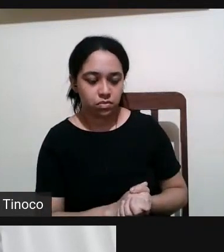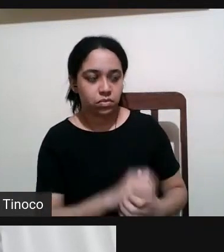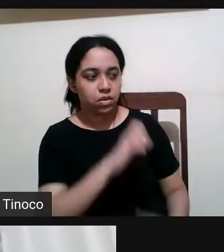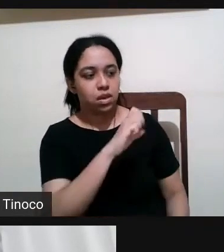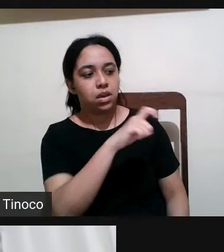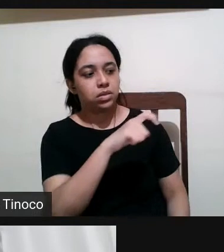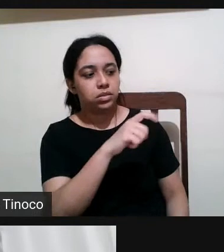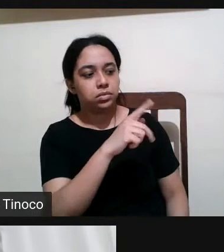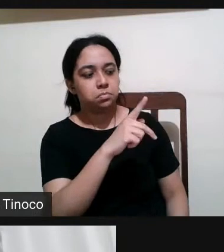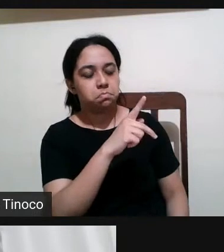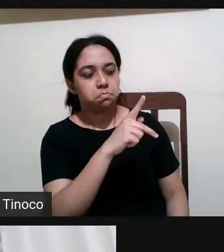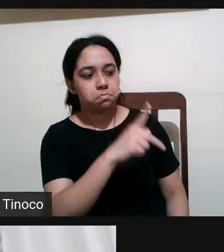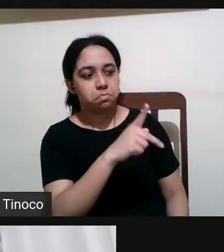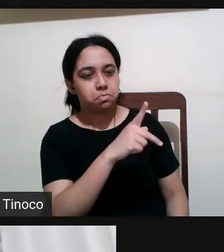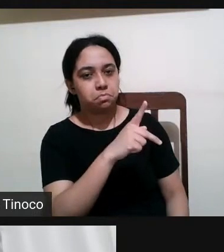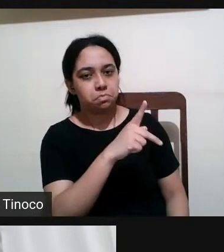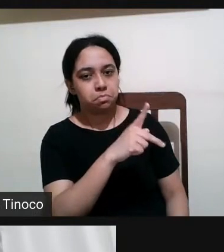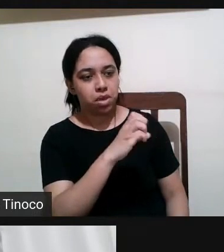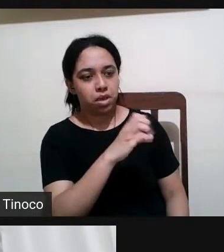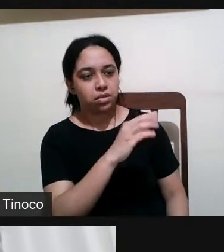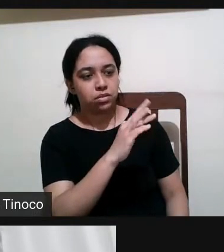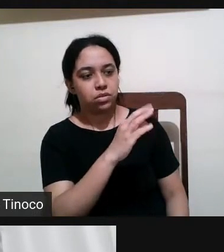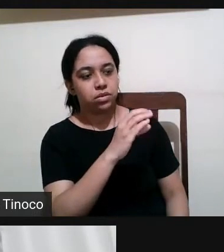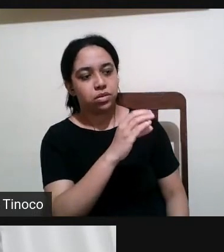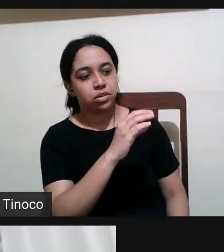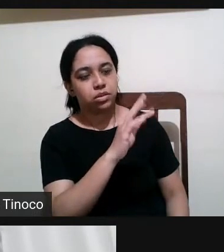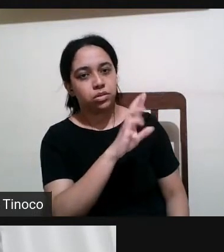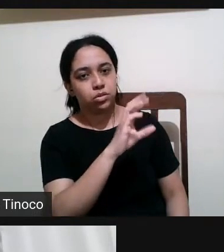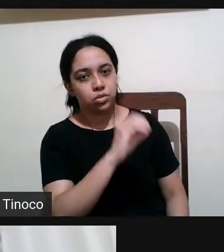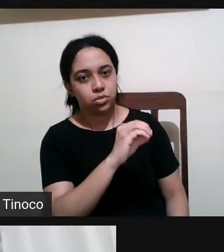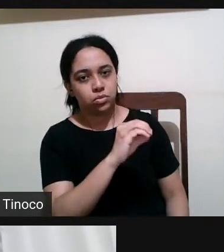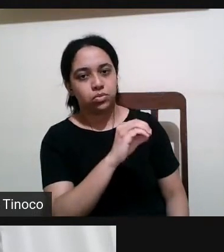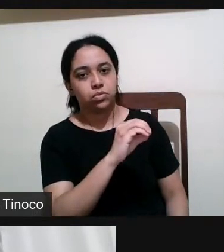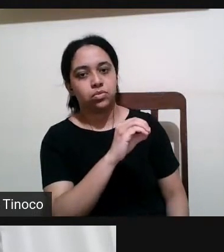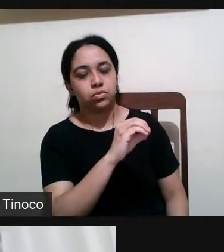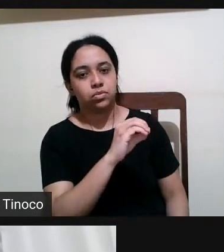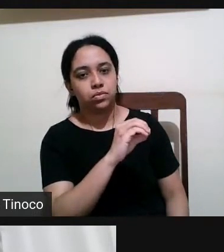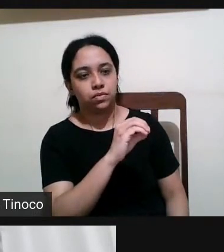espectroscopia de Raman, que foi utilizada, né? Ela é tão sensível quanto a